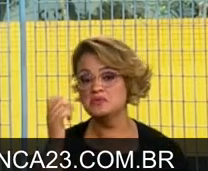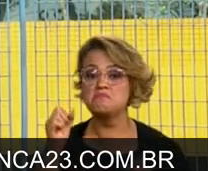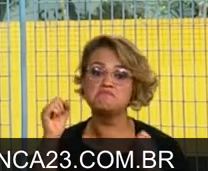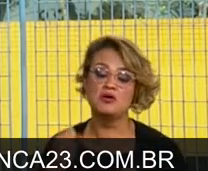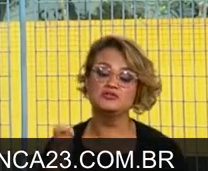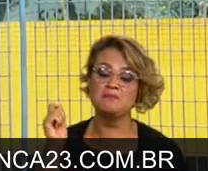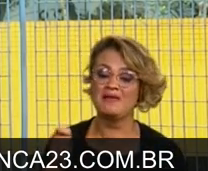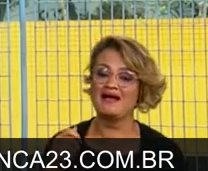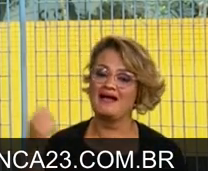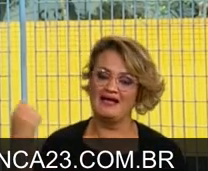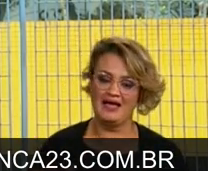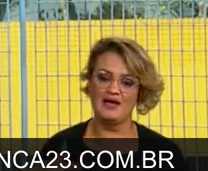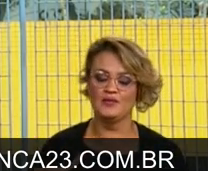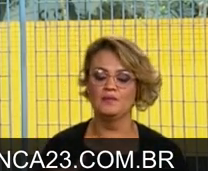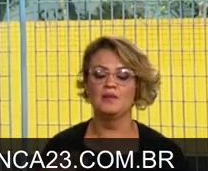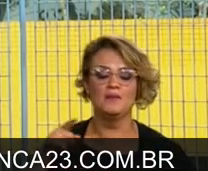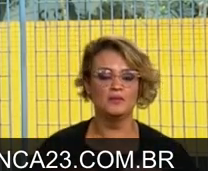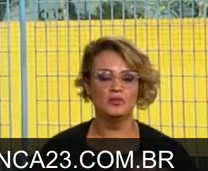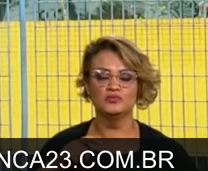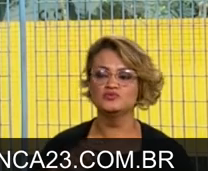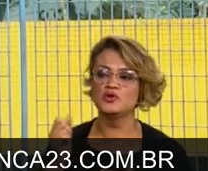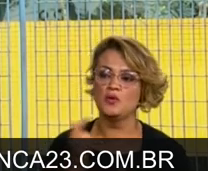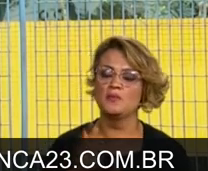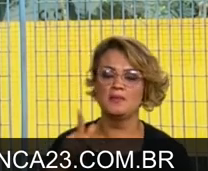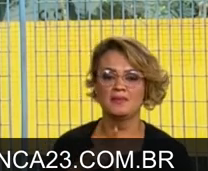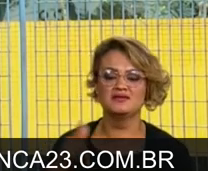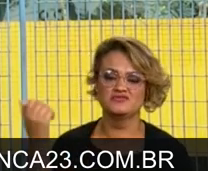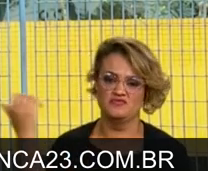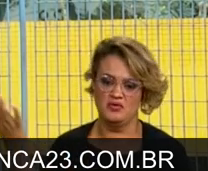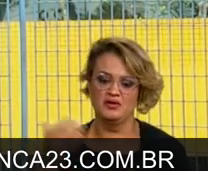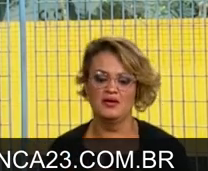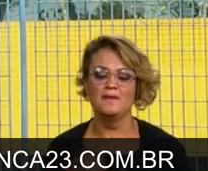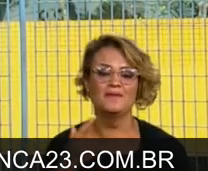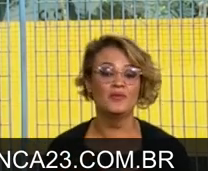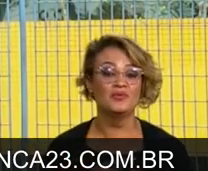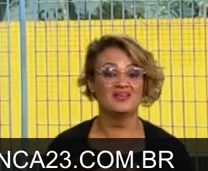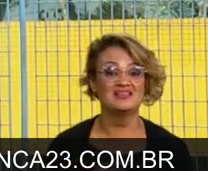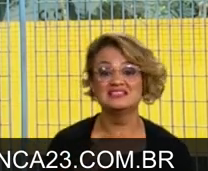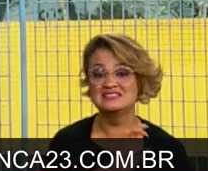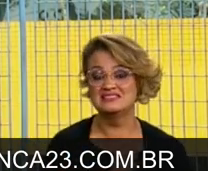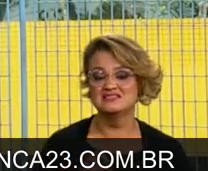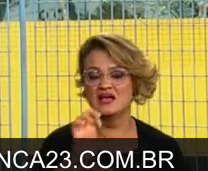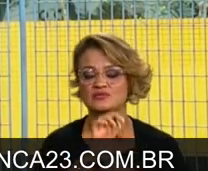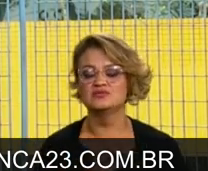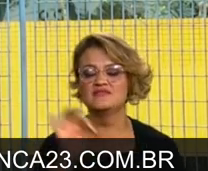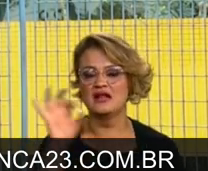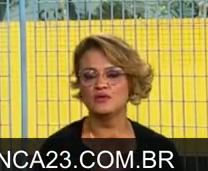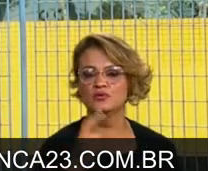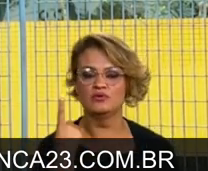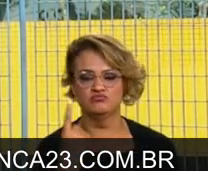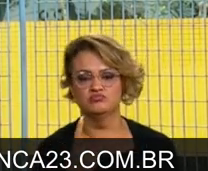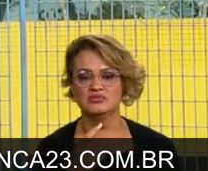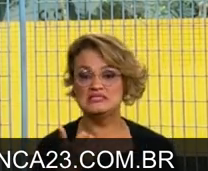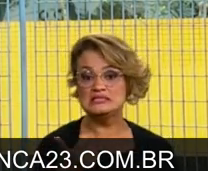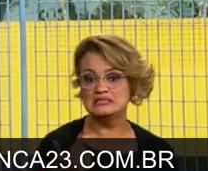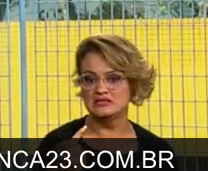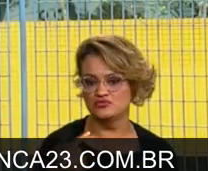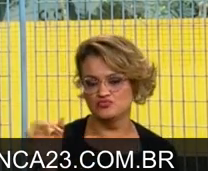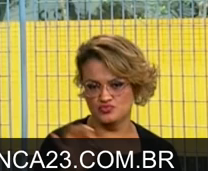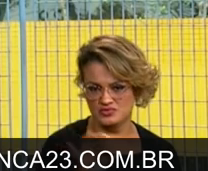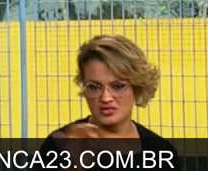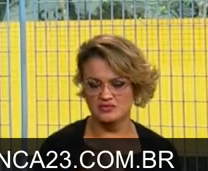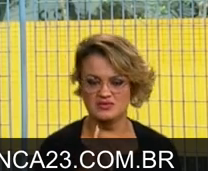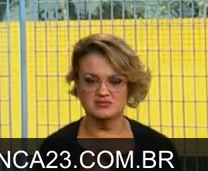acabar pagando mais caro pelos produtos comprados do exterior. É que os estados definiram uma alíquota única de 17%